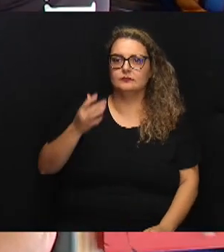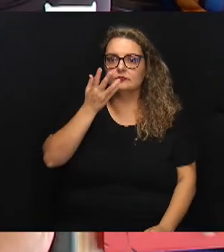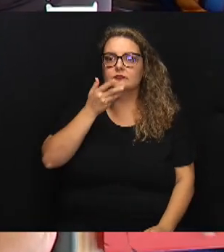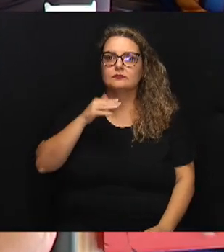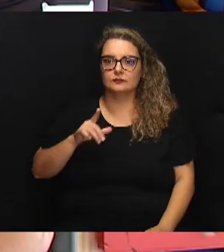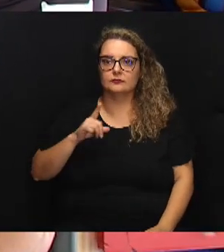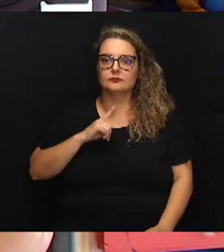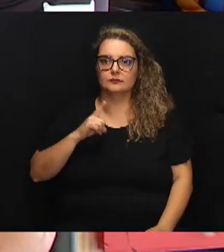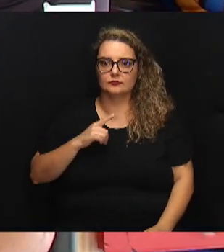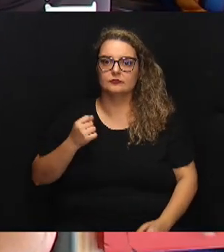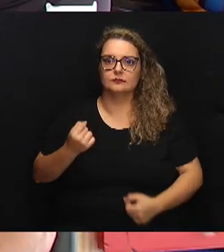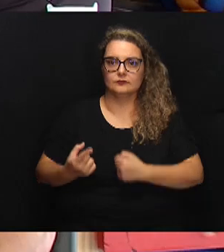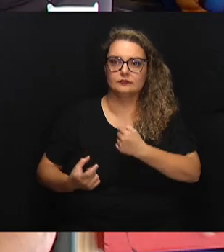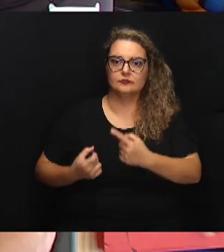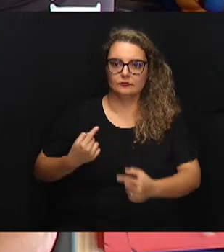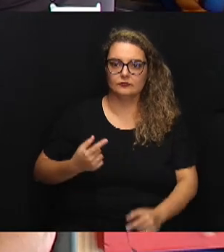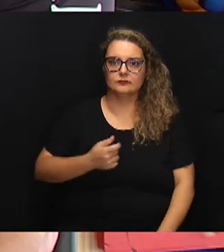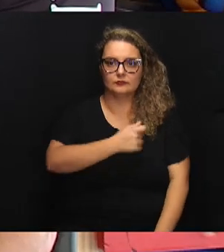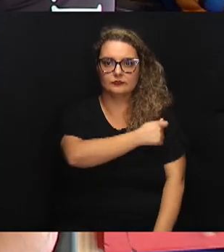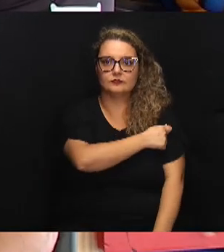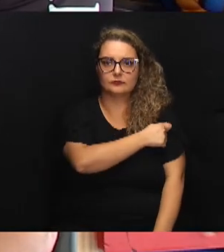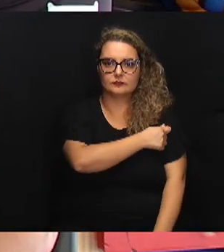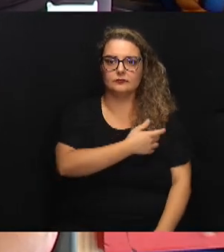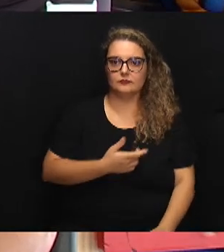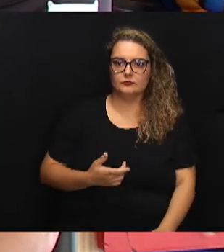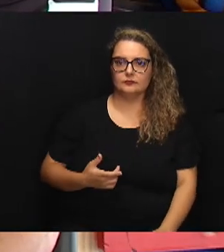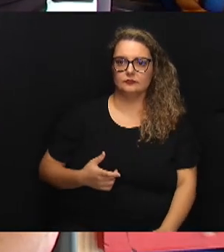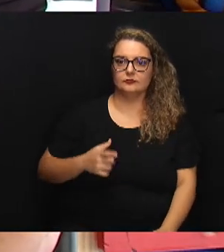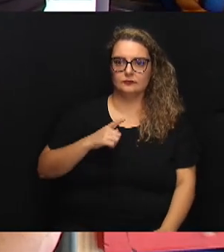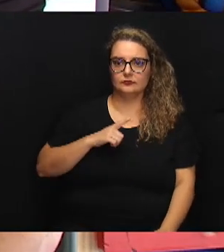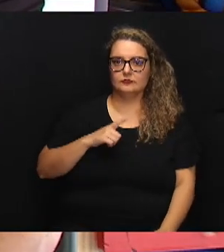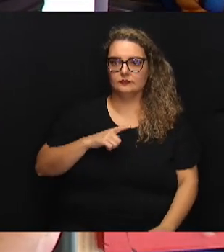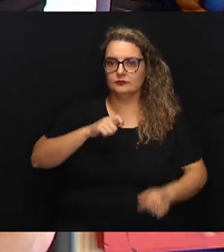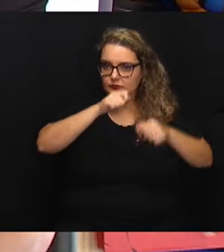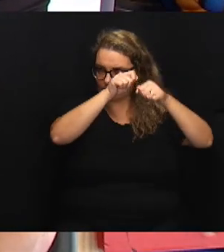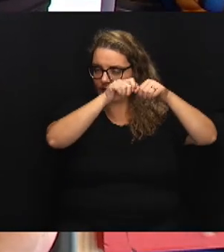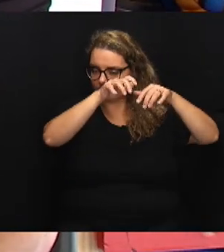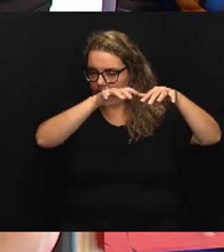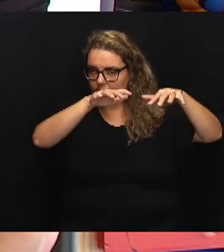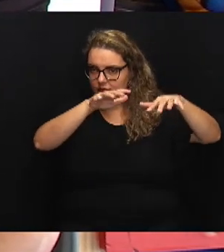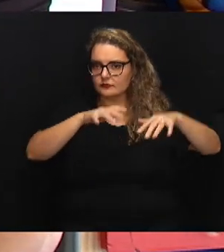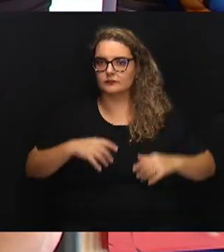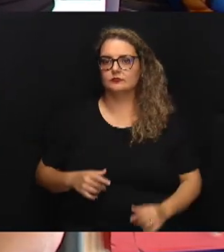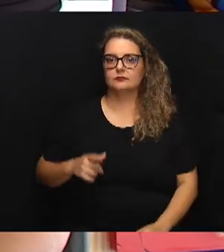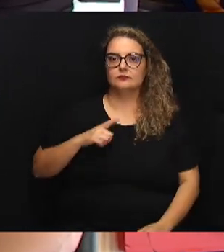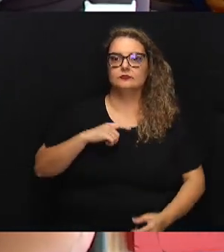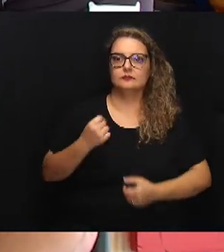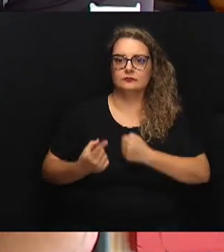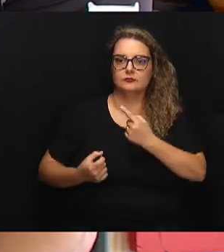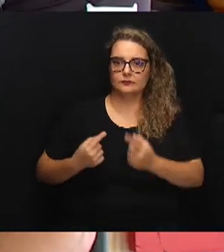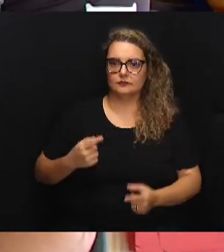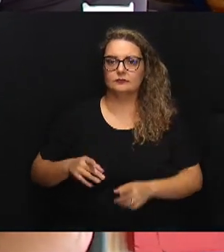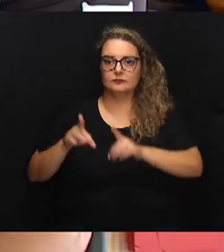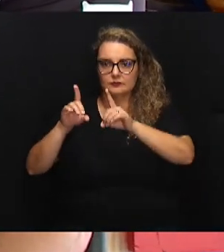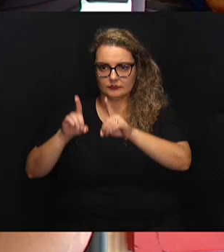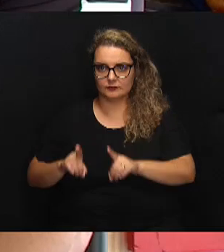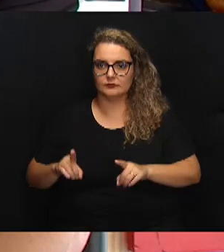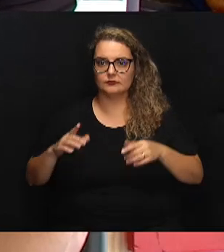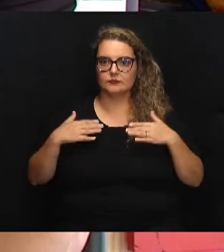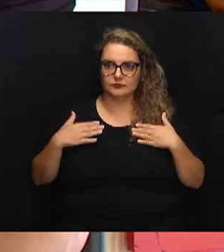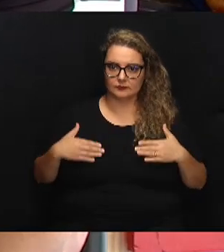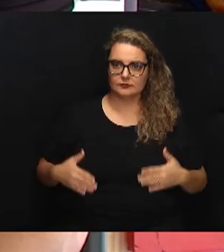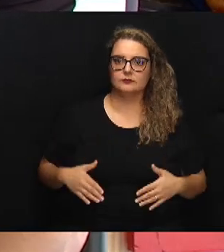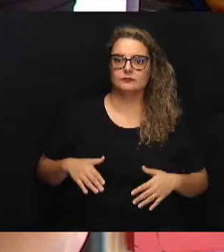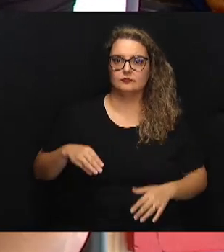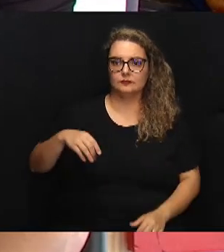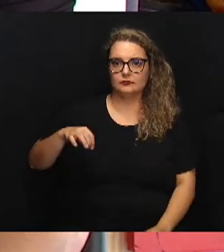também alguns alunos que existem, que são portadores de espectro autista, temos alguns alunos com deficiências físicas e